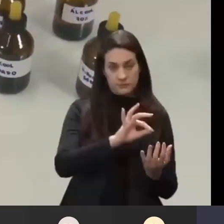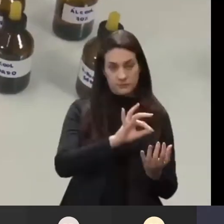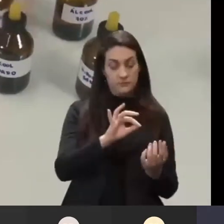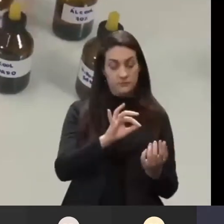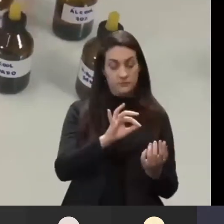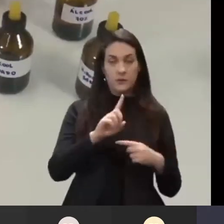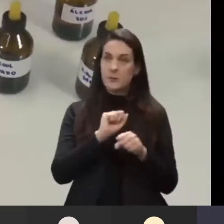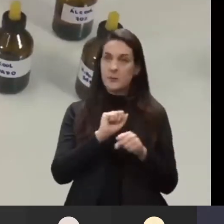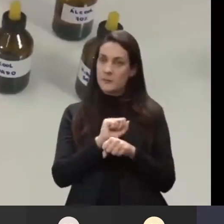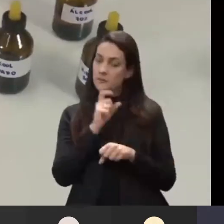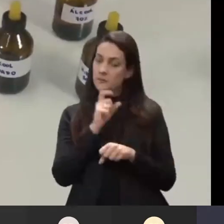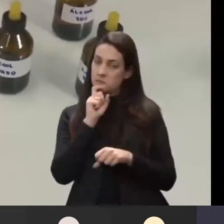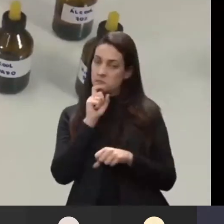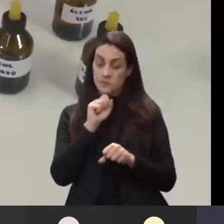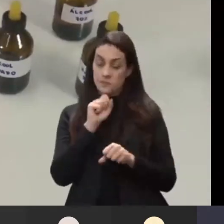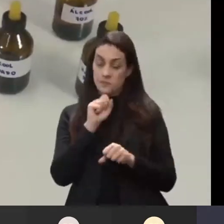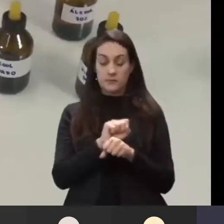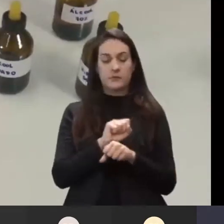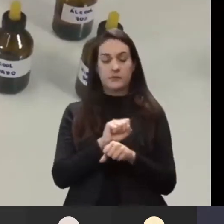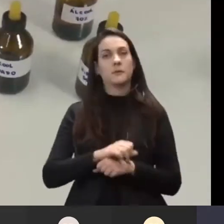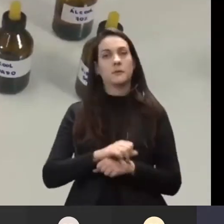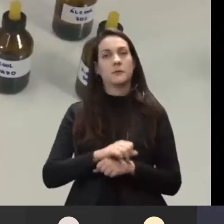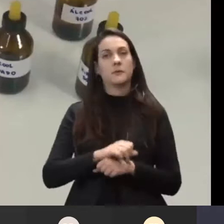Lembre-se de esperar esfriar.